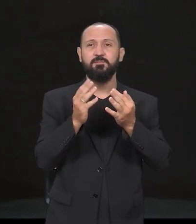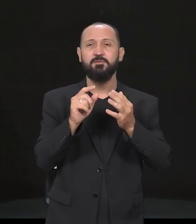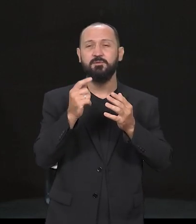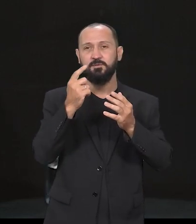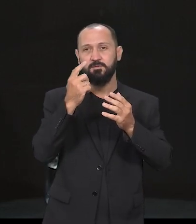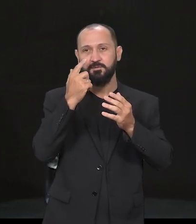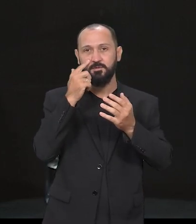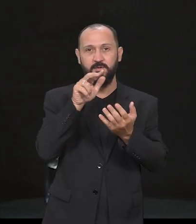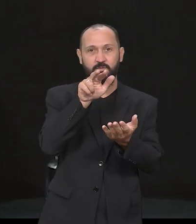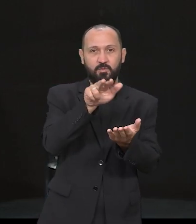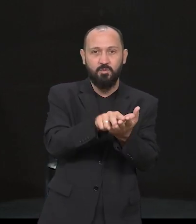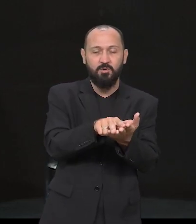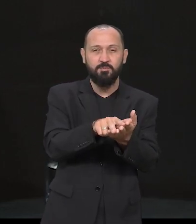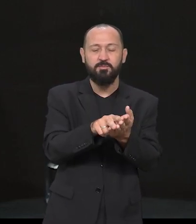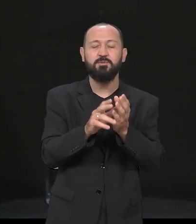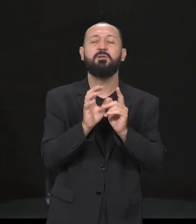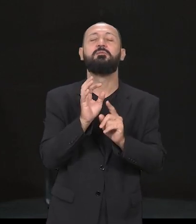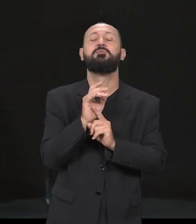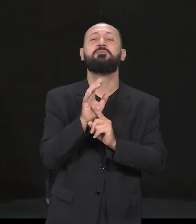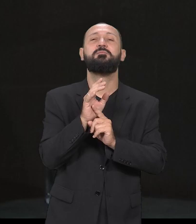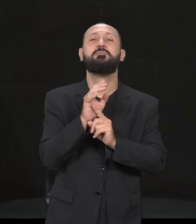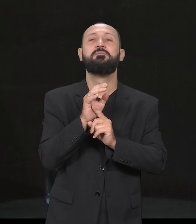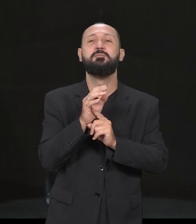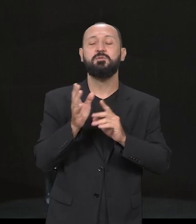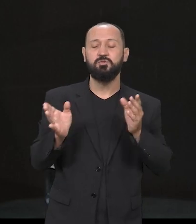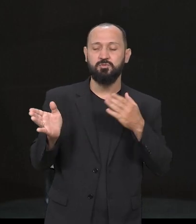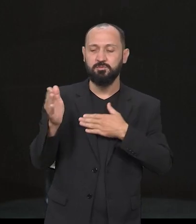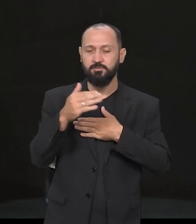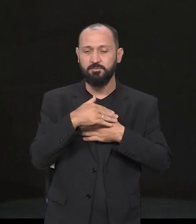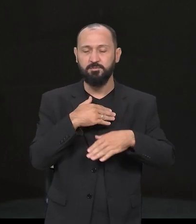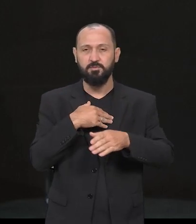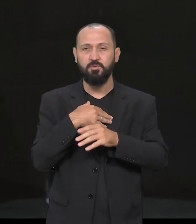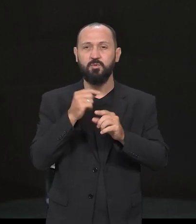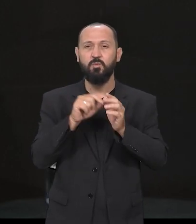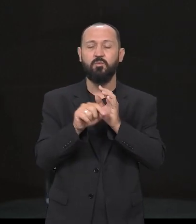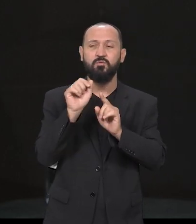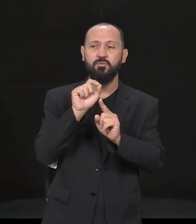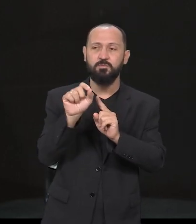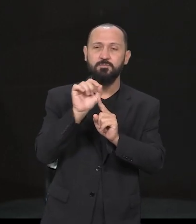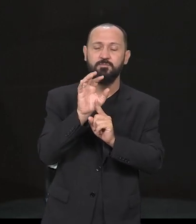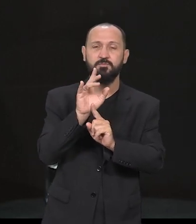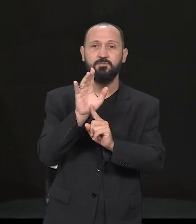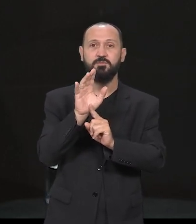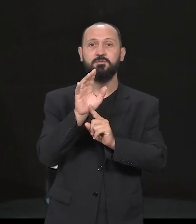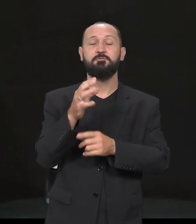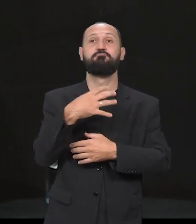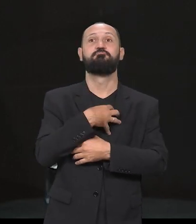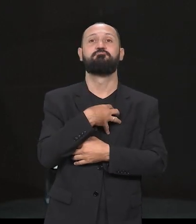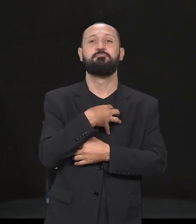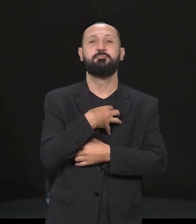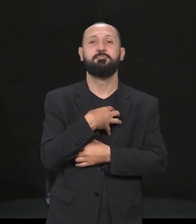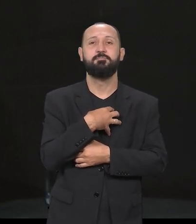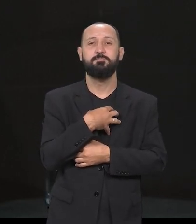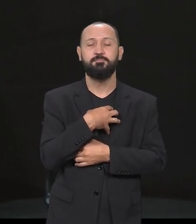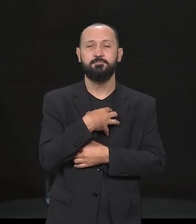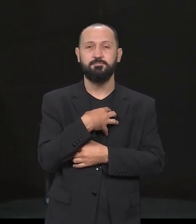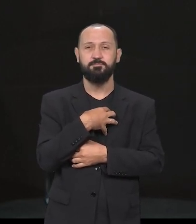já estavam velando o corpo, assim, sabe? Tudo tampado, com vela, e isso aí impacta, né?